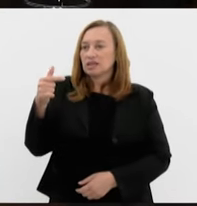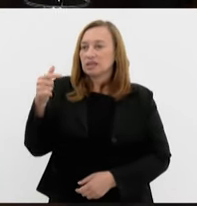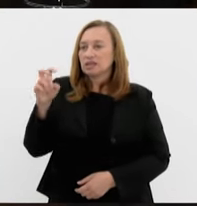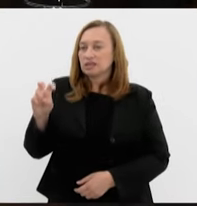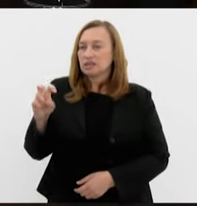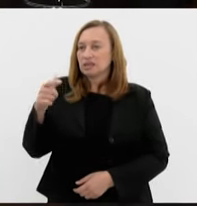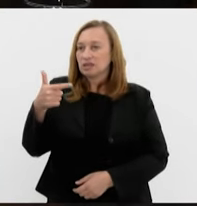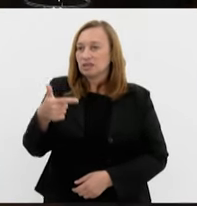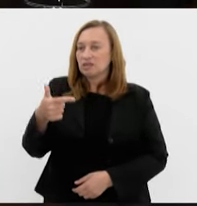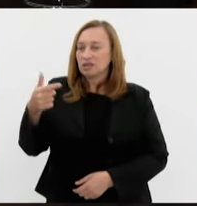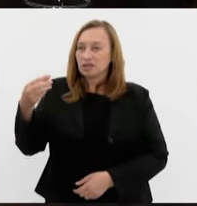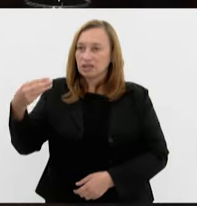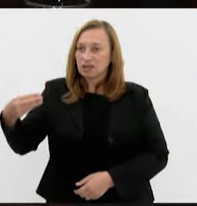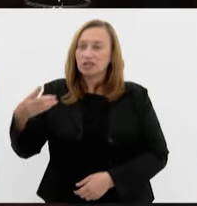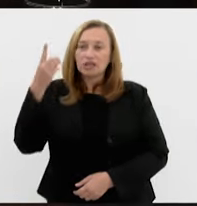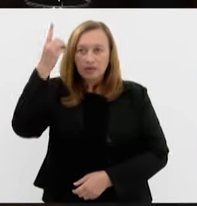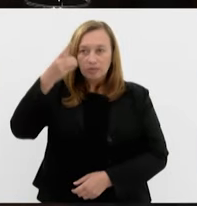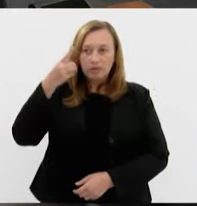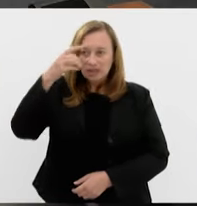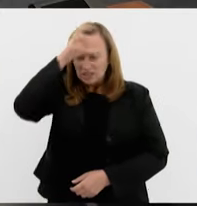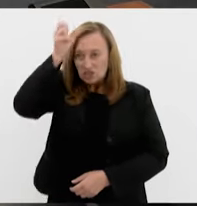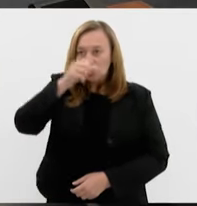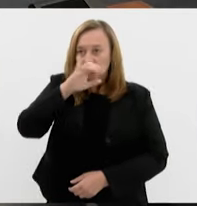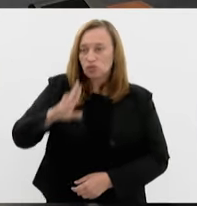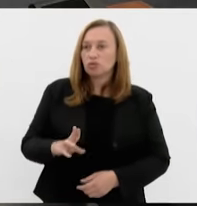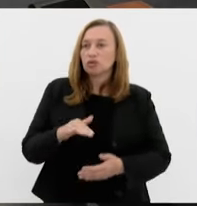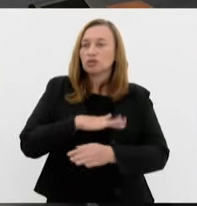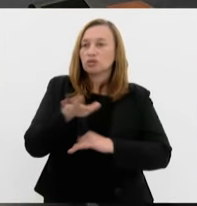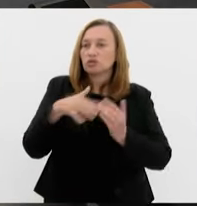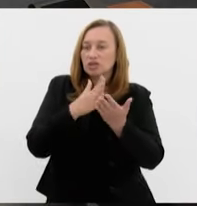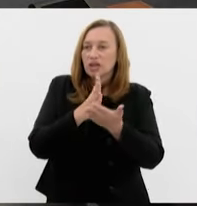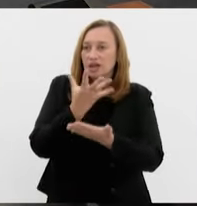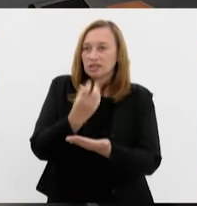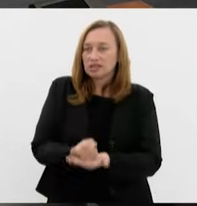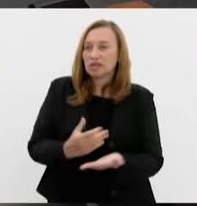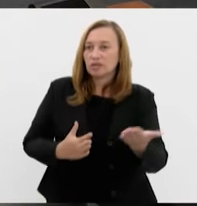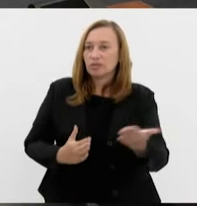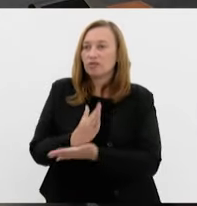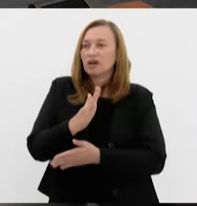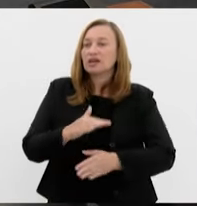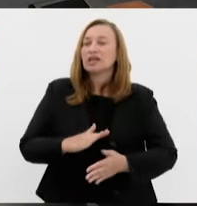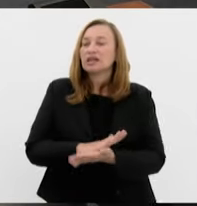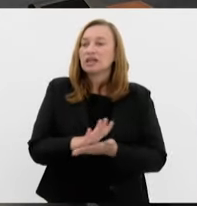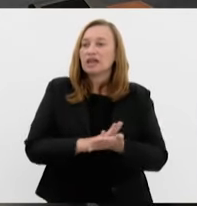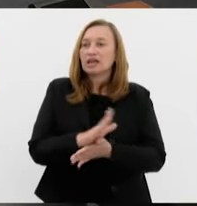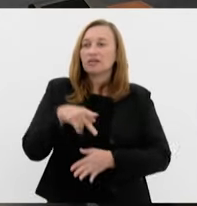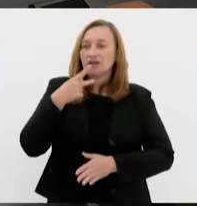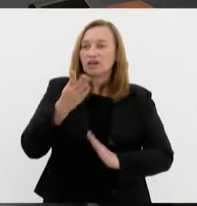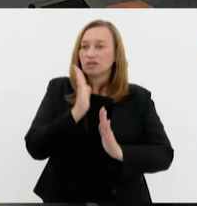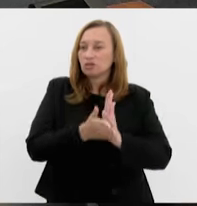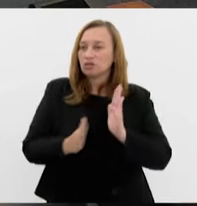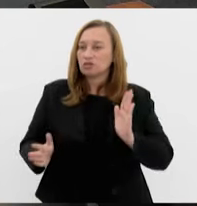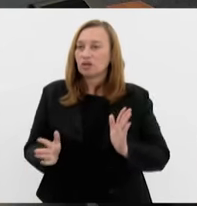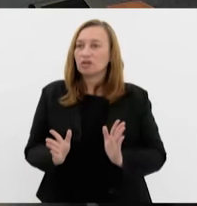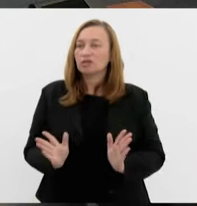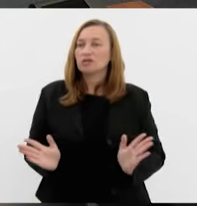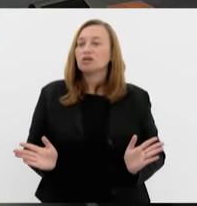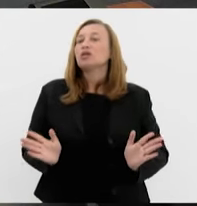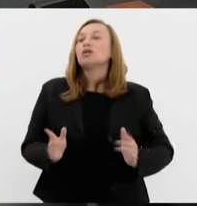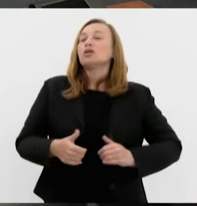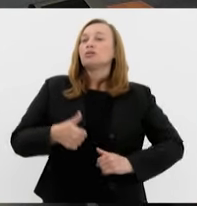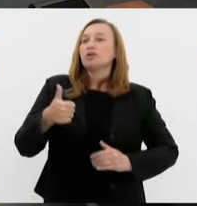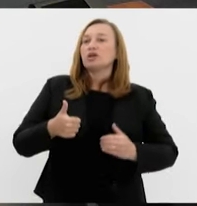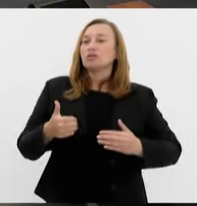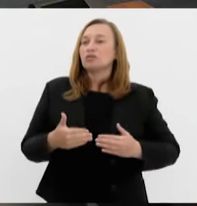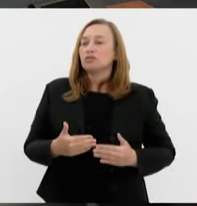deputada tia juu os senhores que aprovam perman Como estão aprovado nada mais havendo a tratar na ordem do dia passa o expediente final primeiro orador